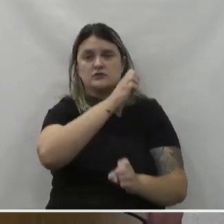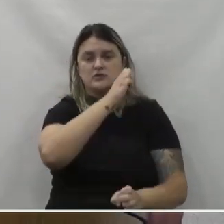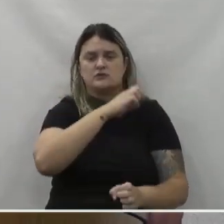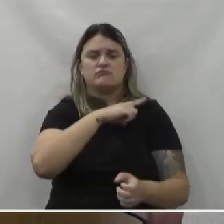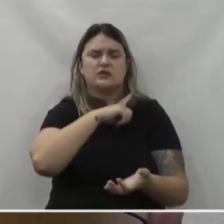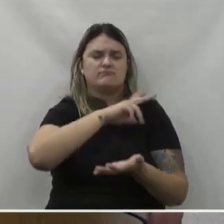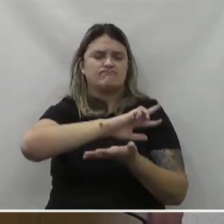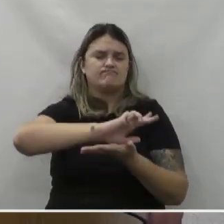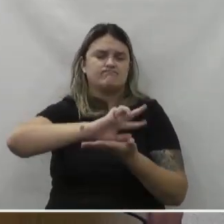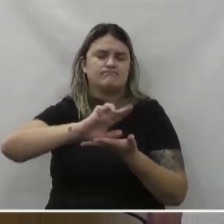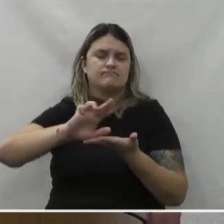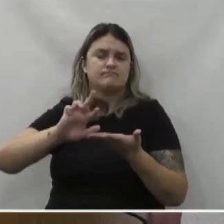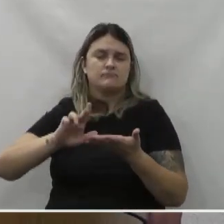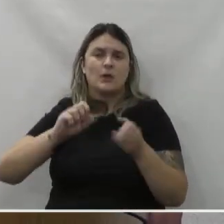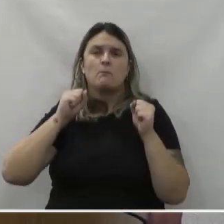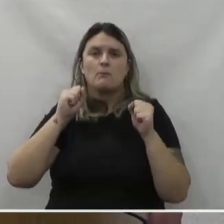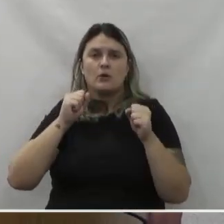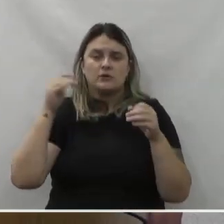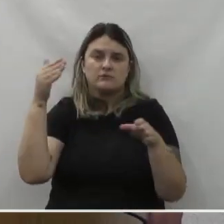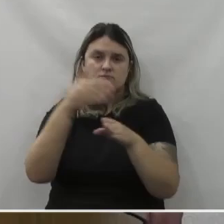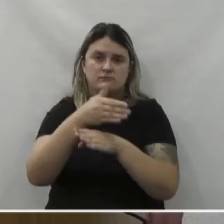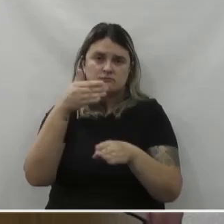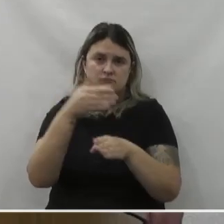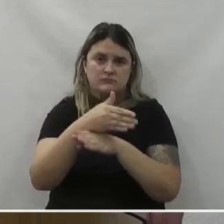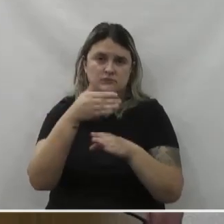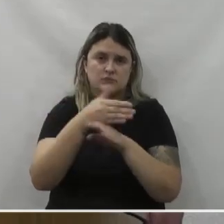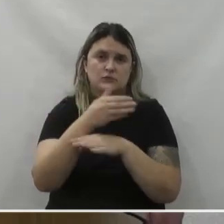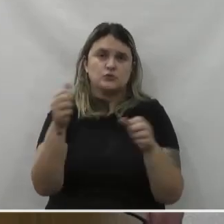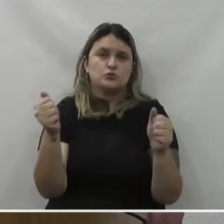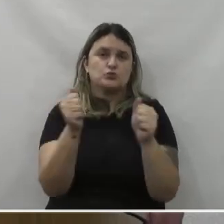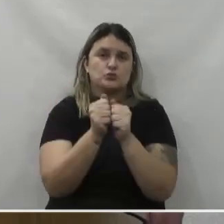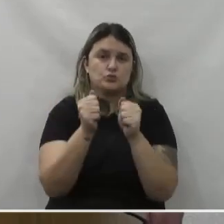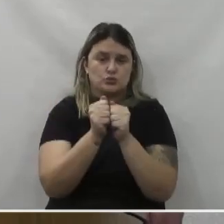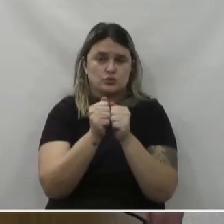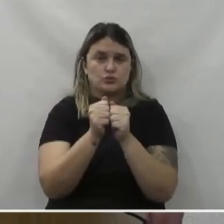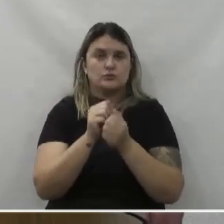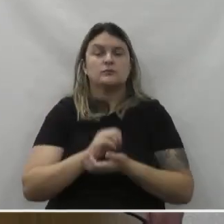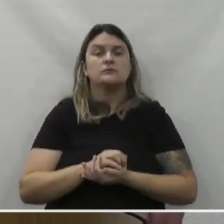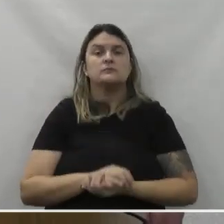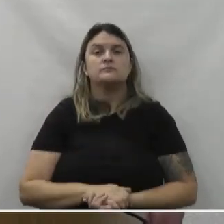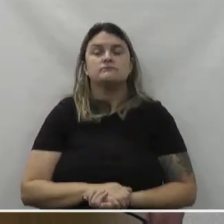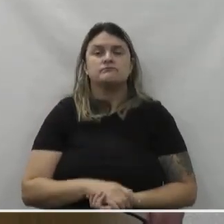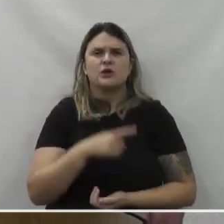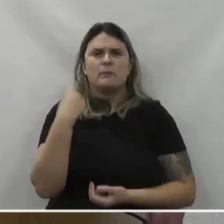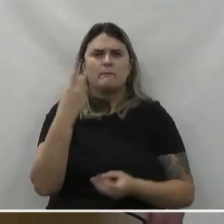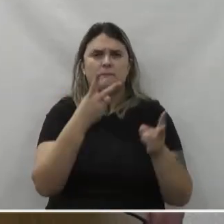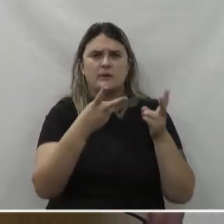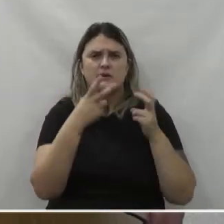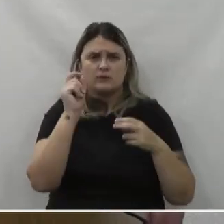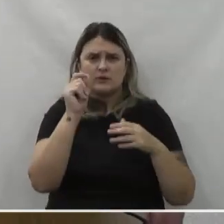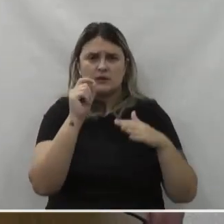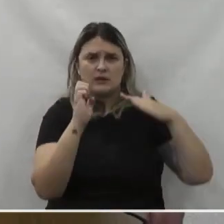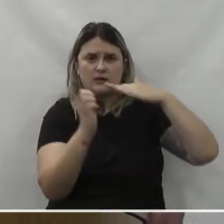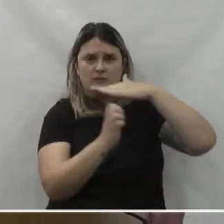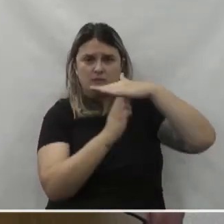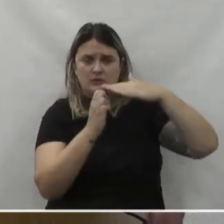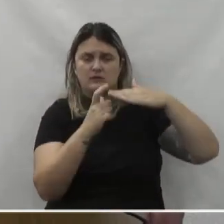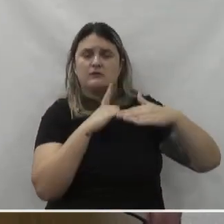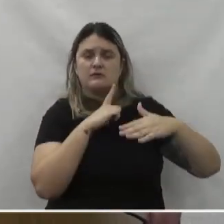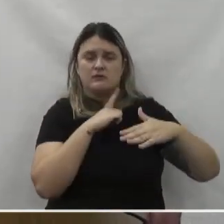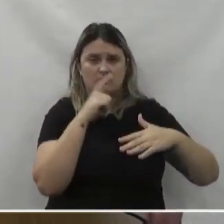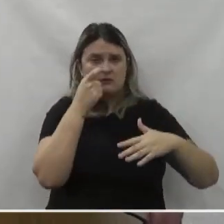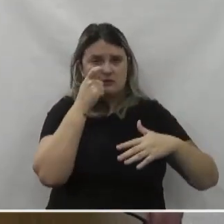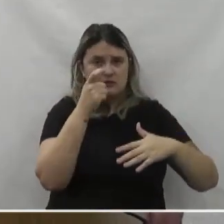enfim, toda a sociedade estar aí realmente para a gente discutir, e a gente viu que a empresa ela tem um interesse